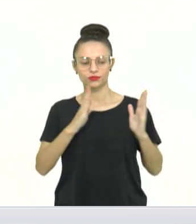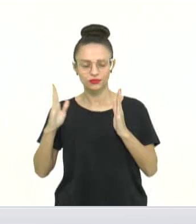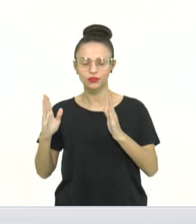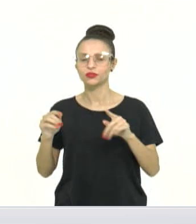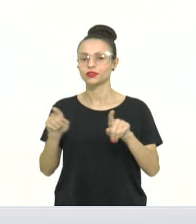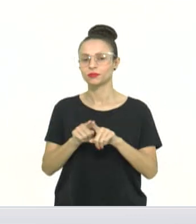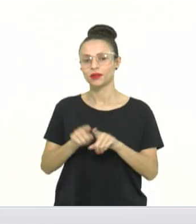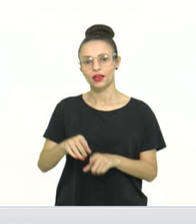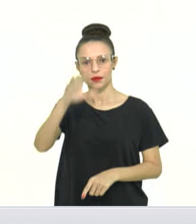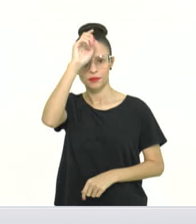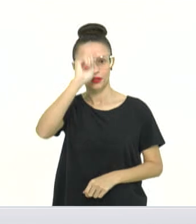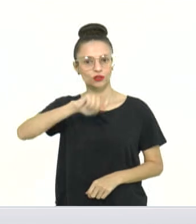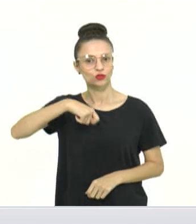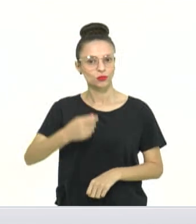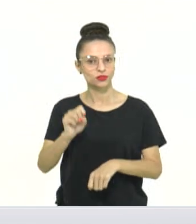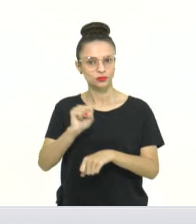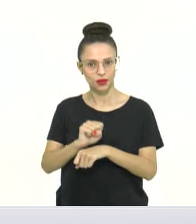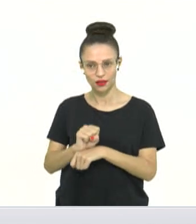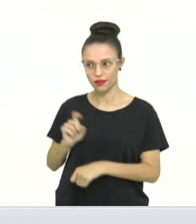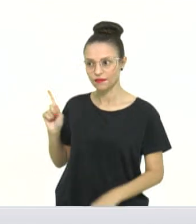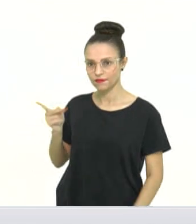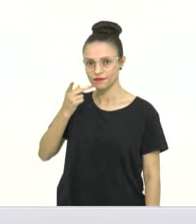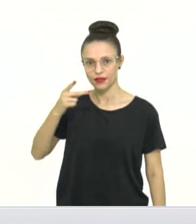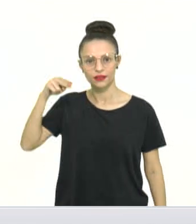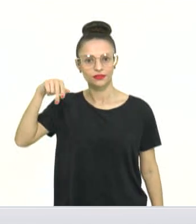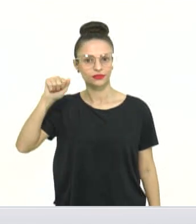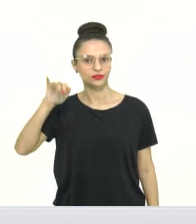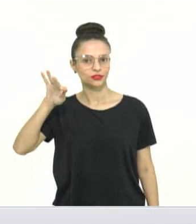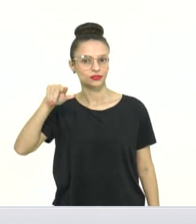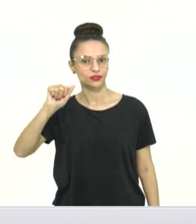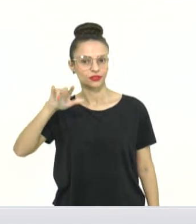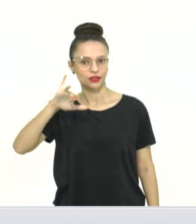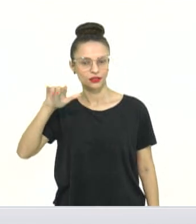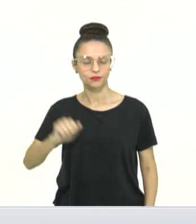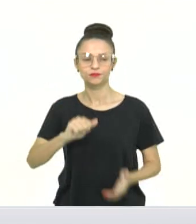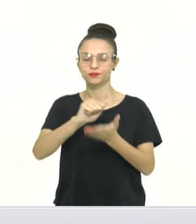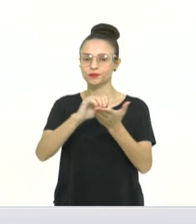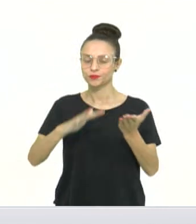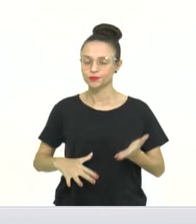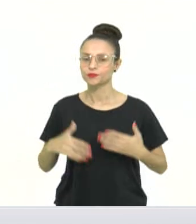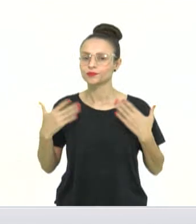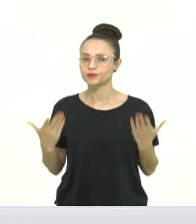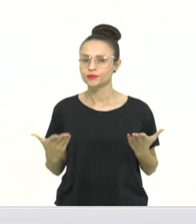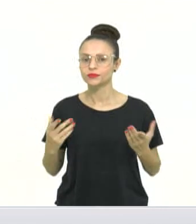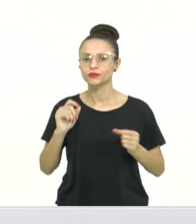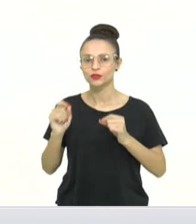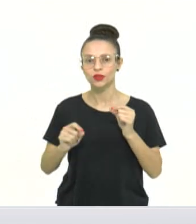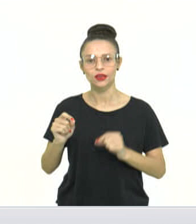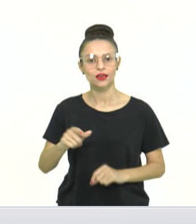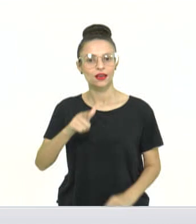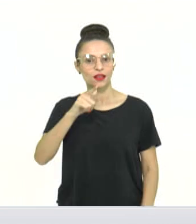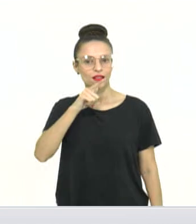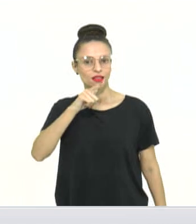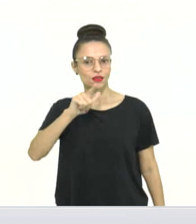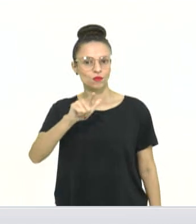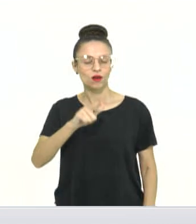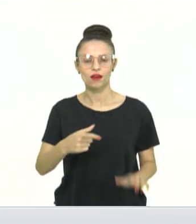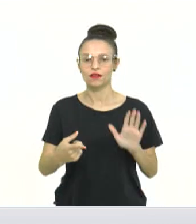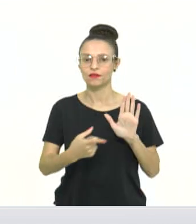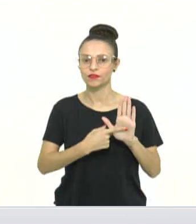sobre espera. Tá, isso foi a fala da Natália. Aqui vem o exercício. Aqui foi empregada uma linguagem figurada,